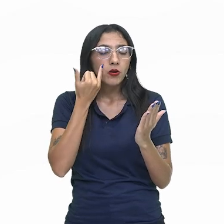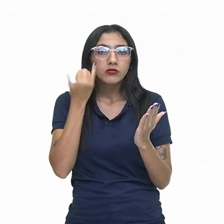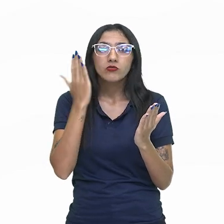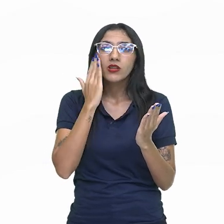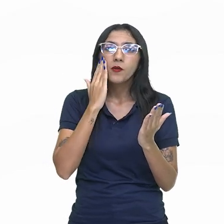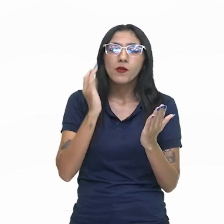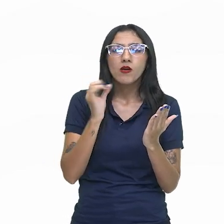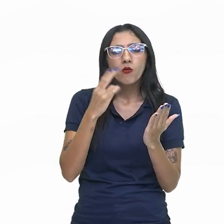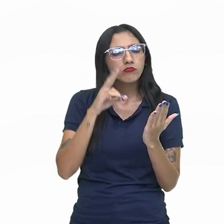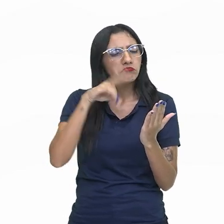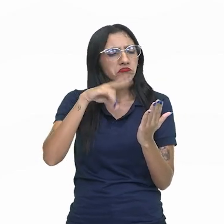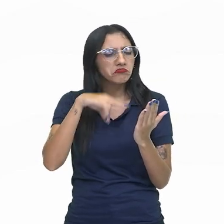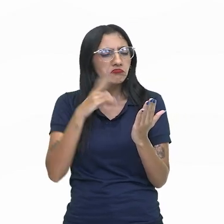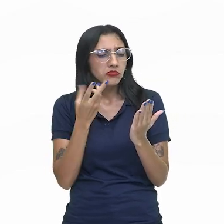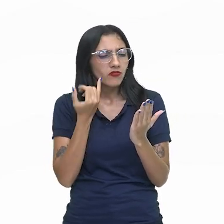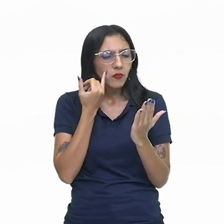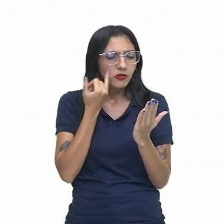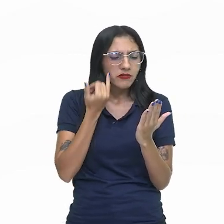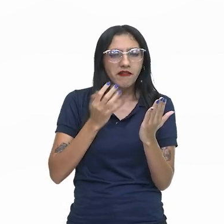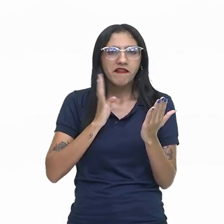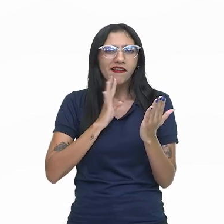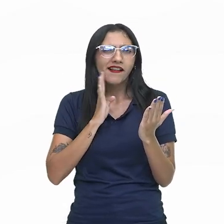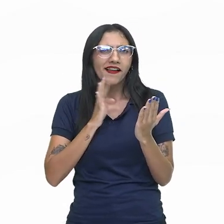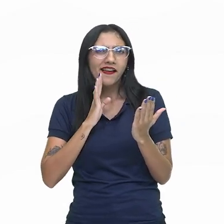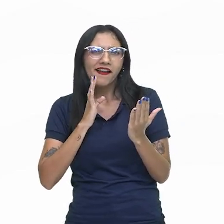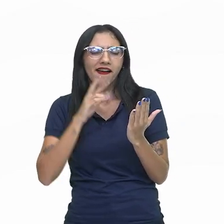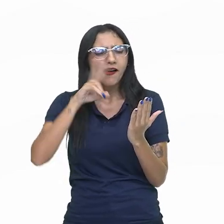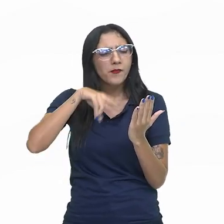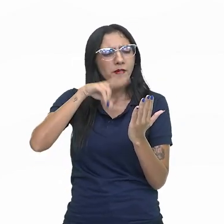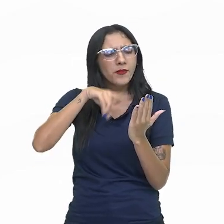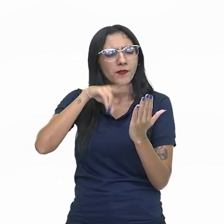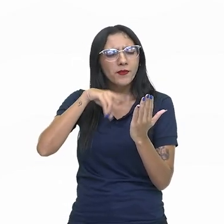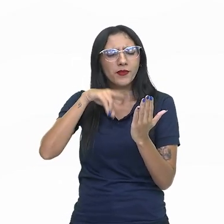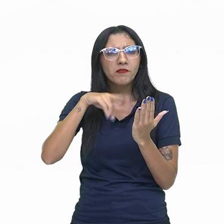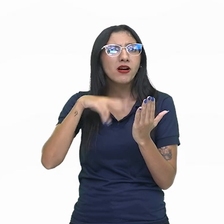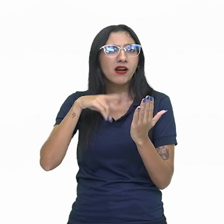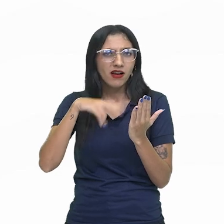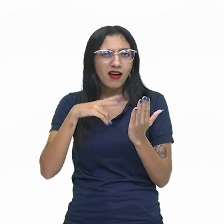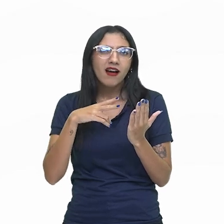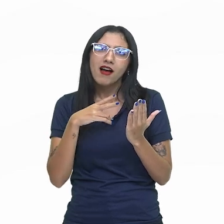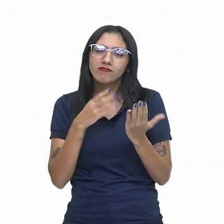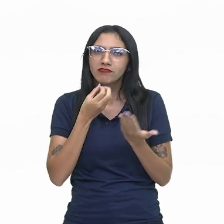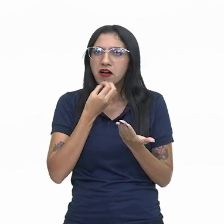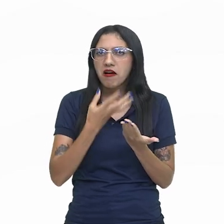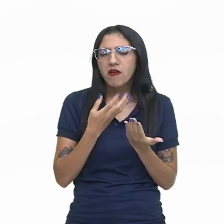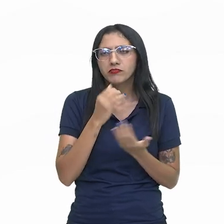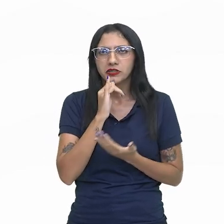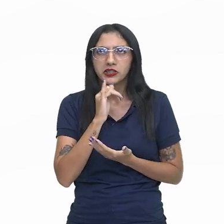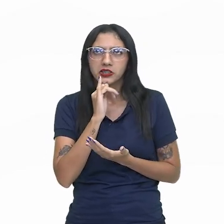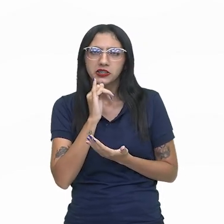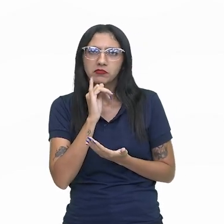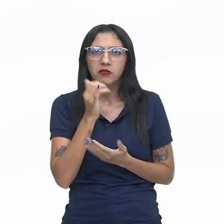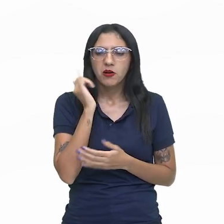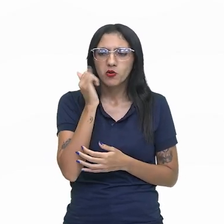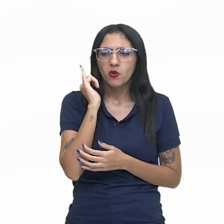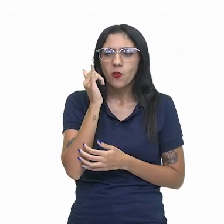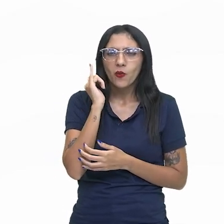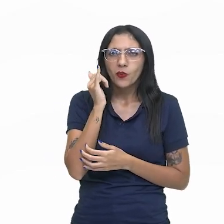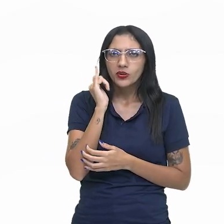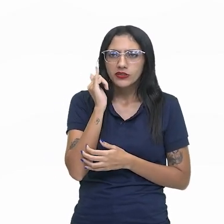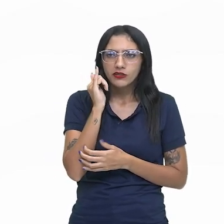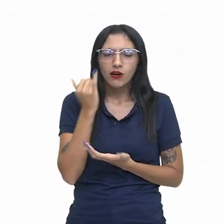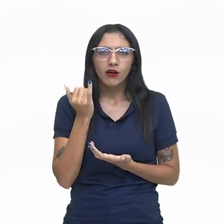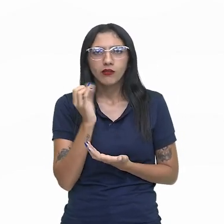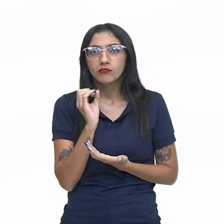por entretenimento, tem algumas coisas lá que você vai já ver, né, como a crônica, por